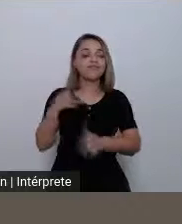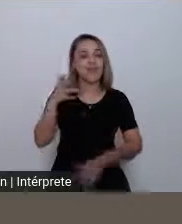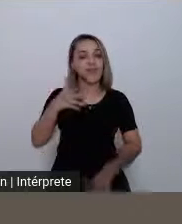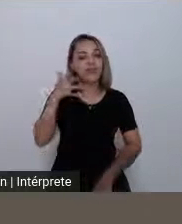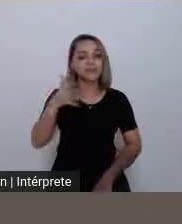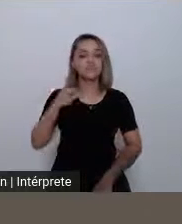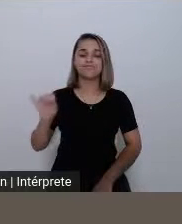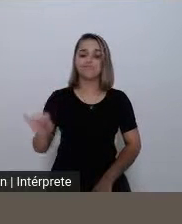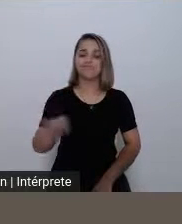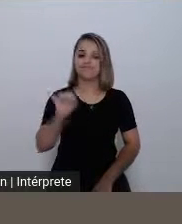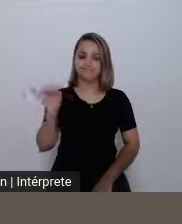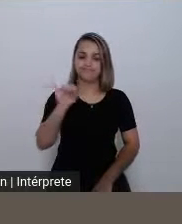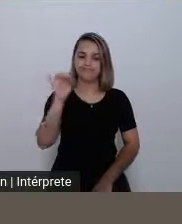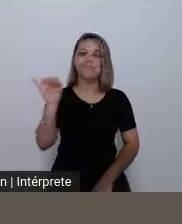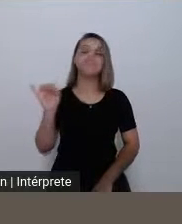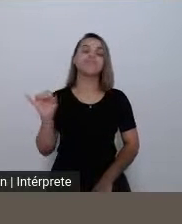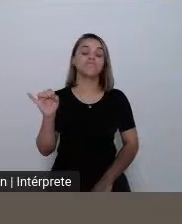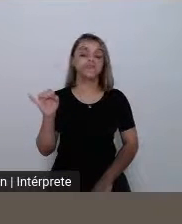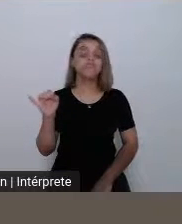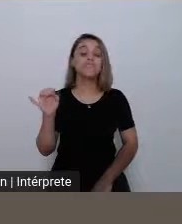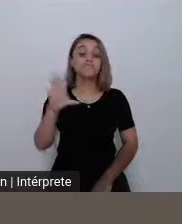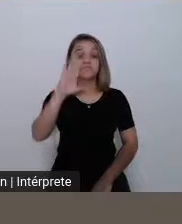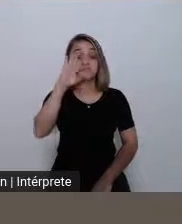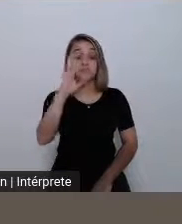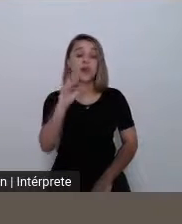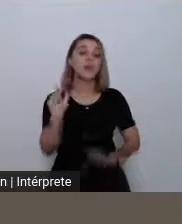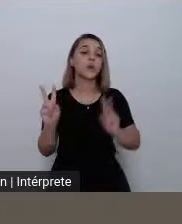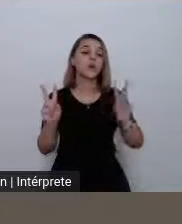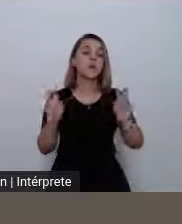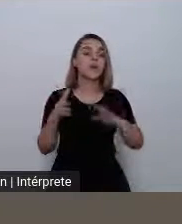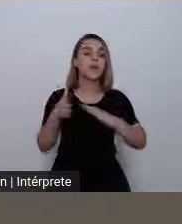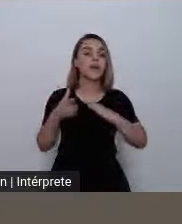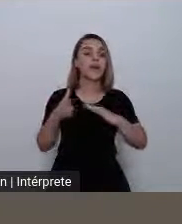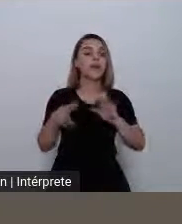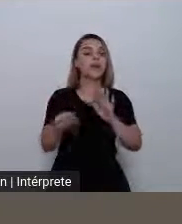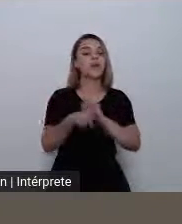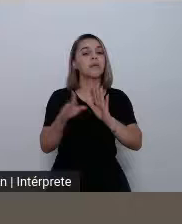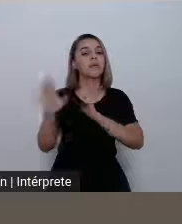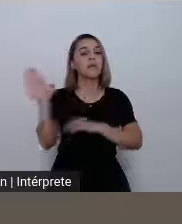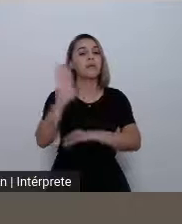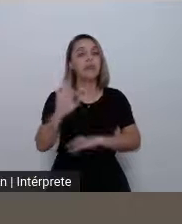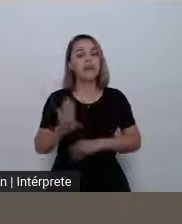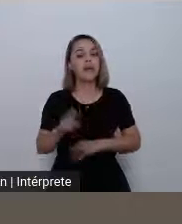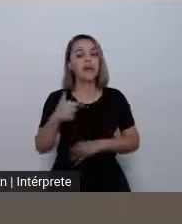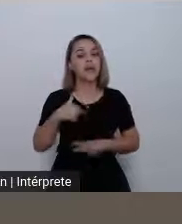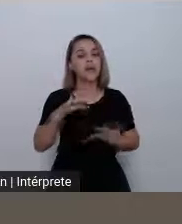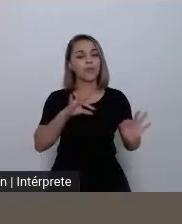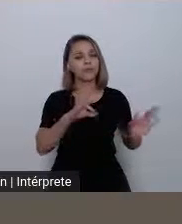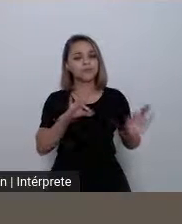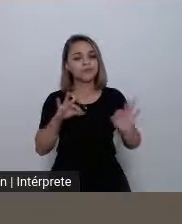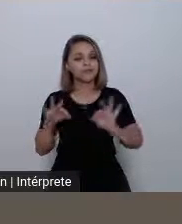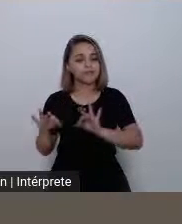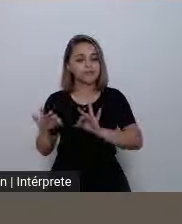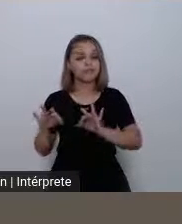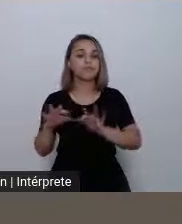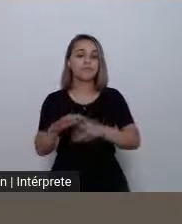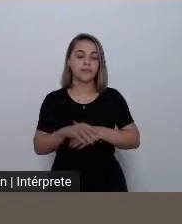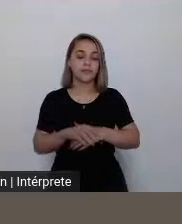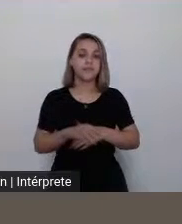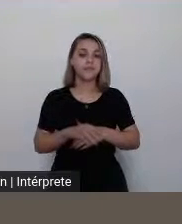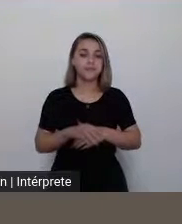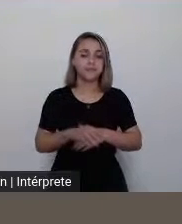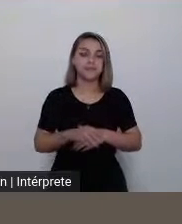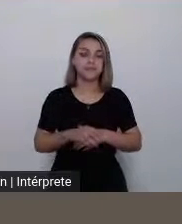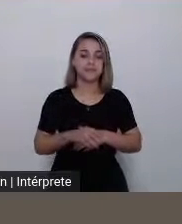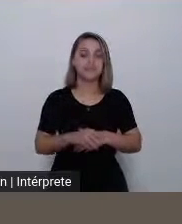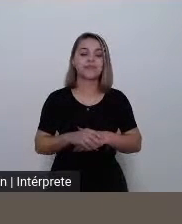e necessário, né, sobre os modernismos no Brasil, que eu tenho acompanhado do outro lado da tela aí como